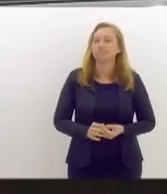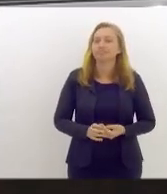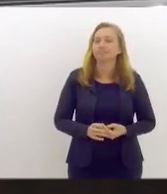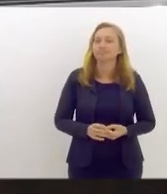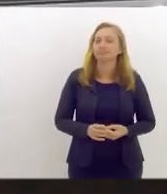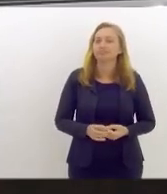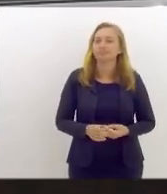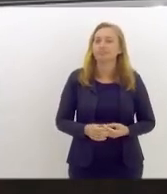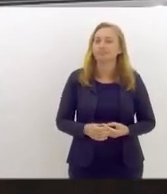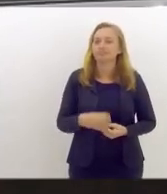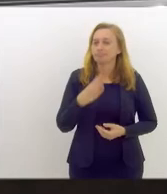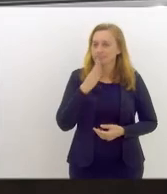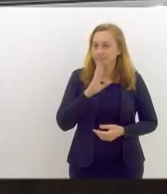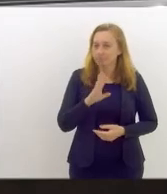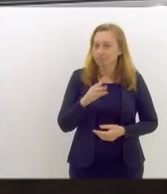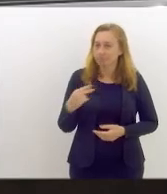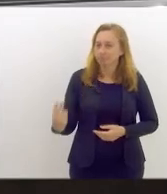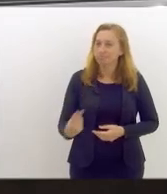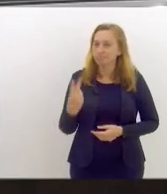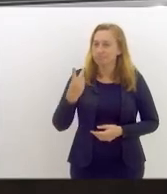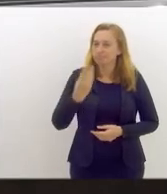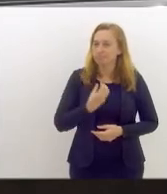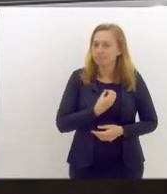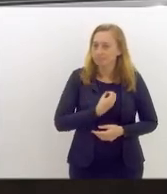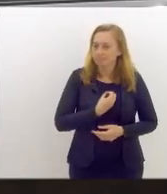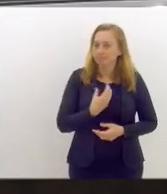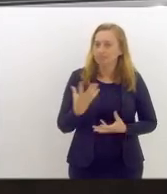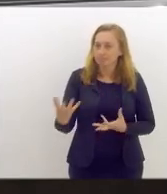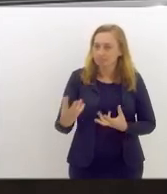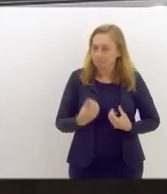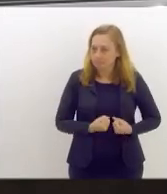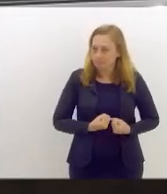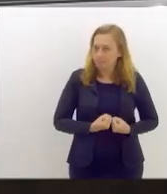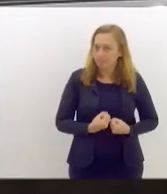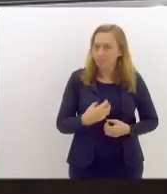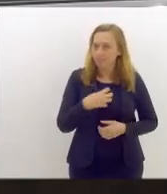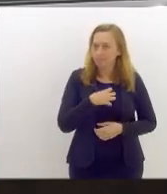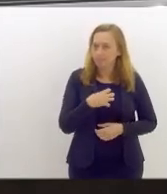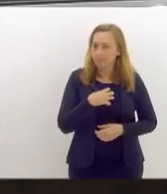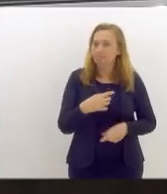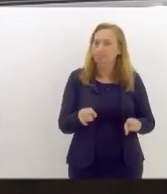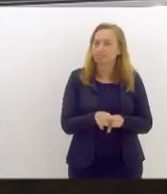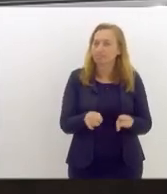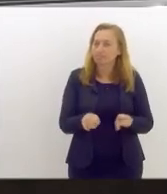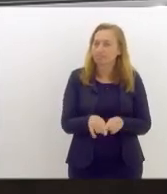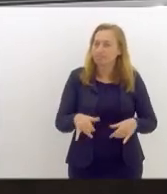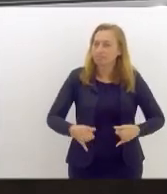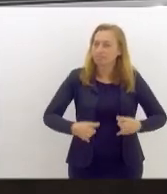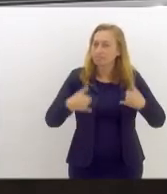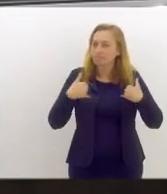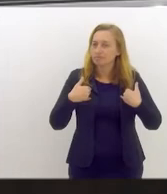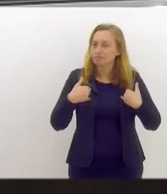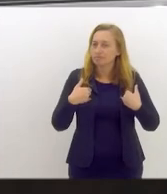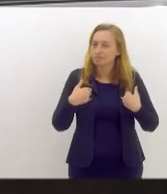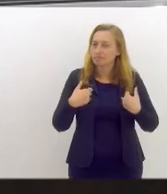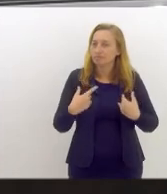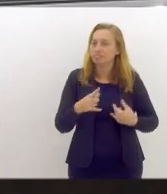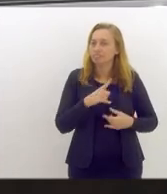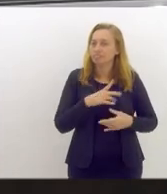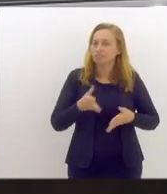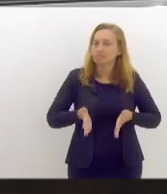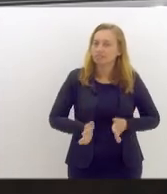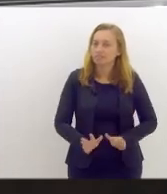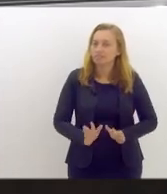e prometo Honrar essa medalha recebida sinto-me também honrado por ter nascido